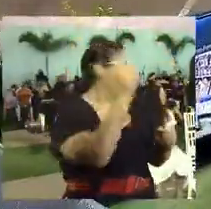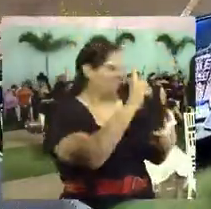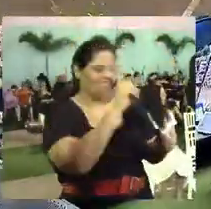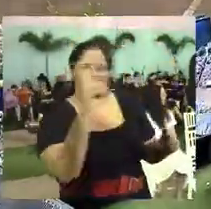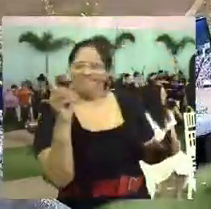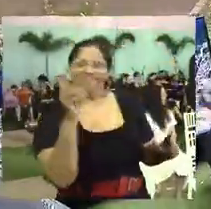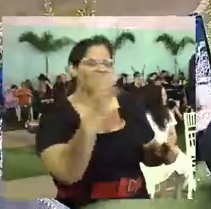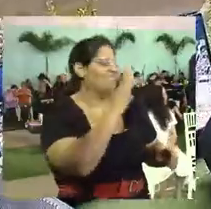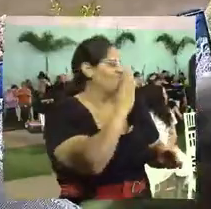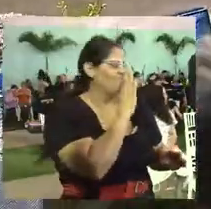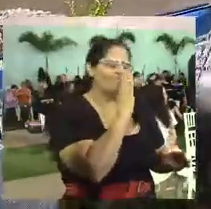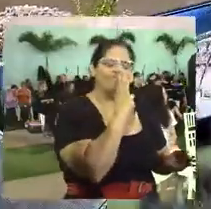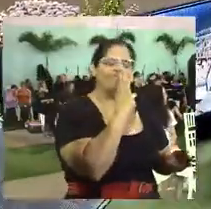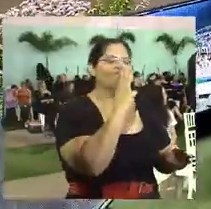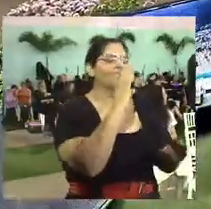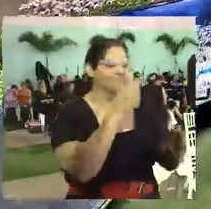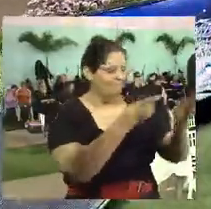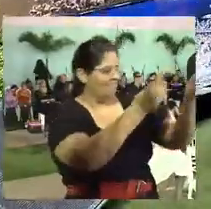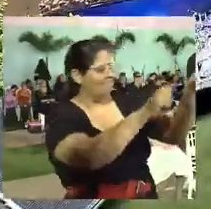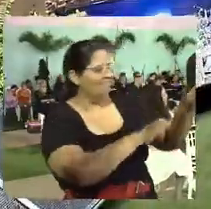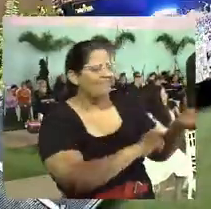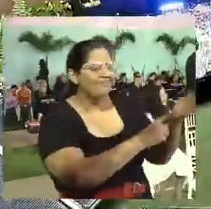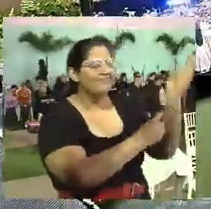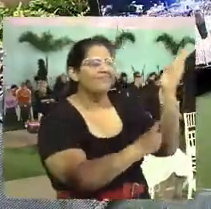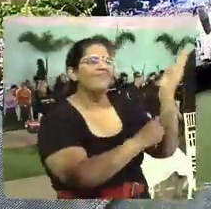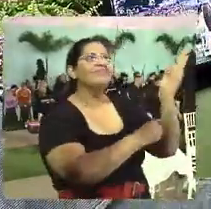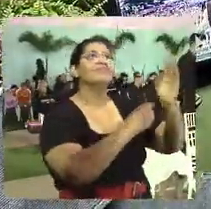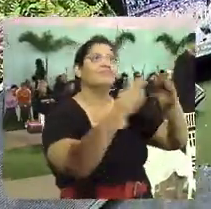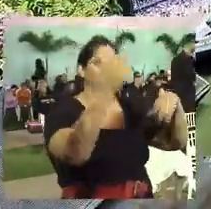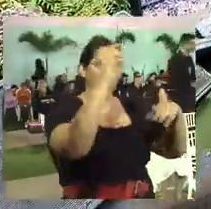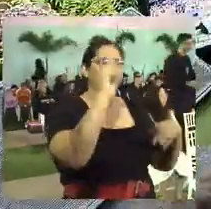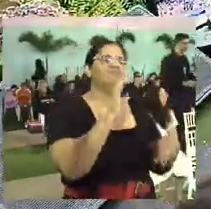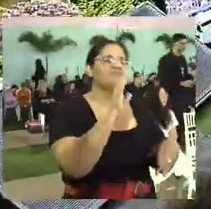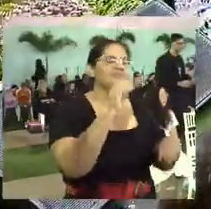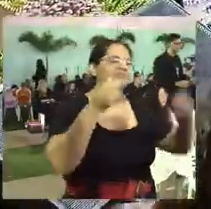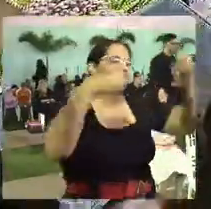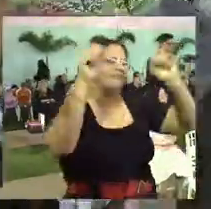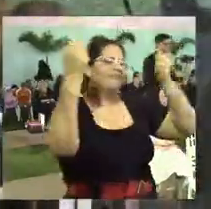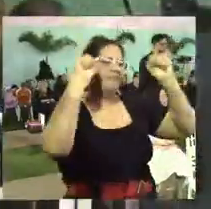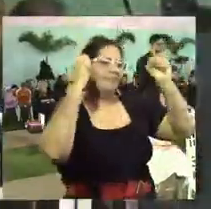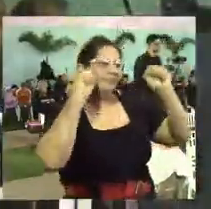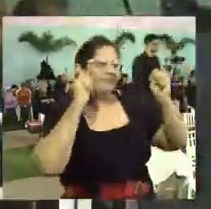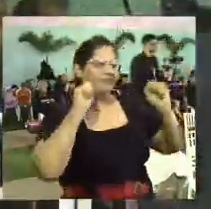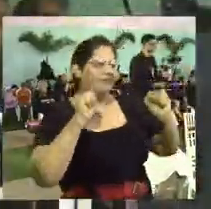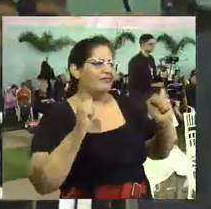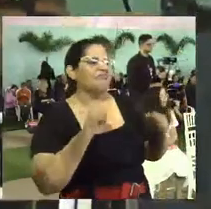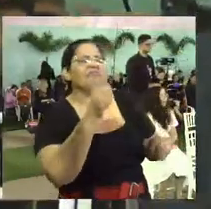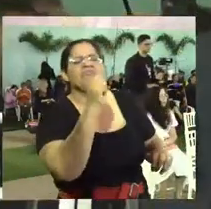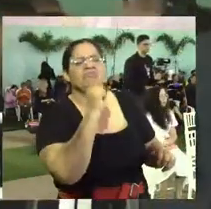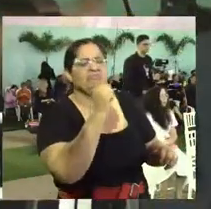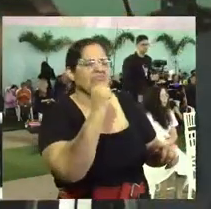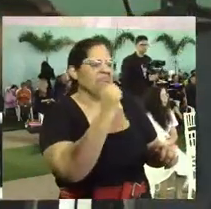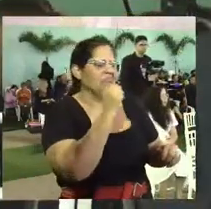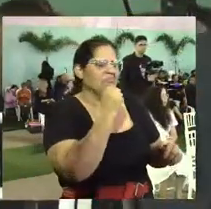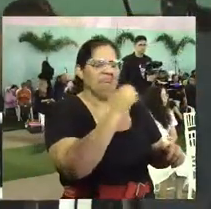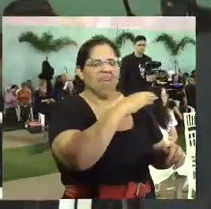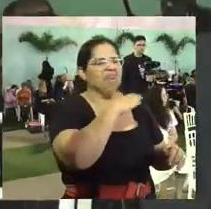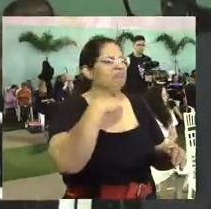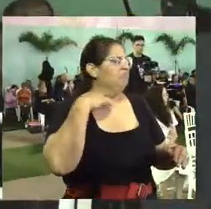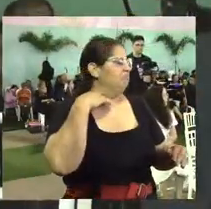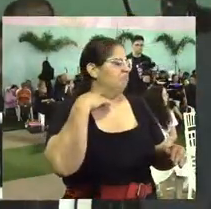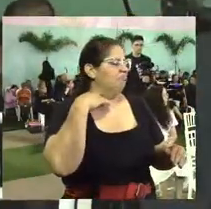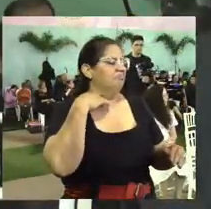me calar te adorarei está em meu telha te adorarei ainda que tiraram em